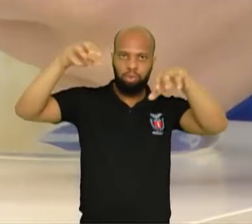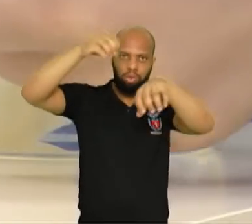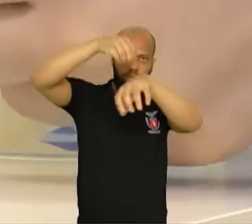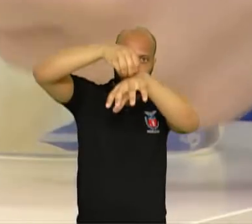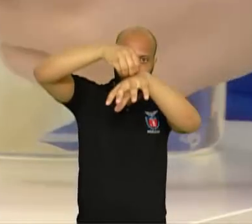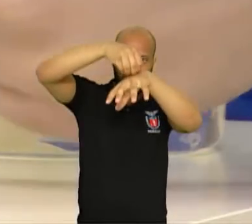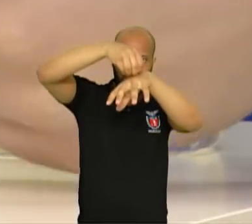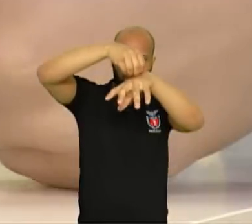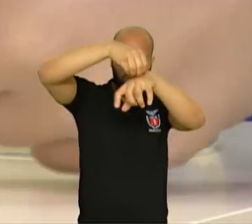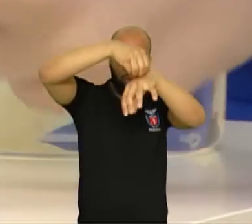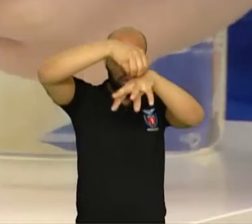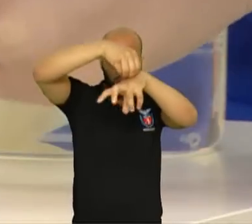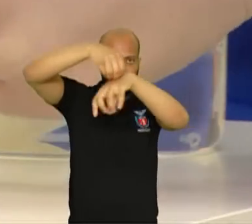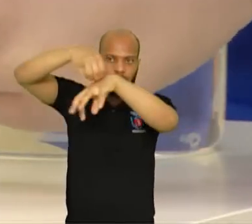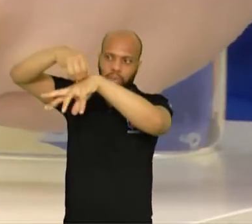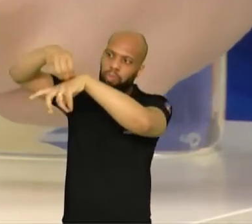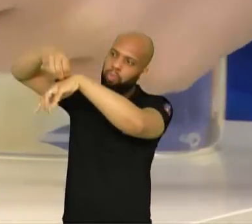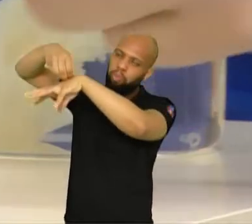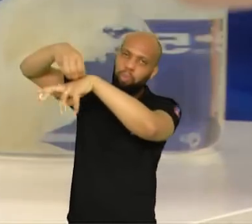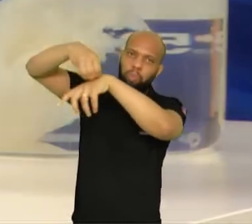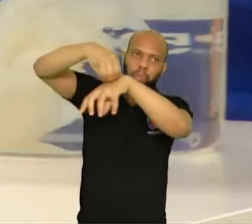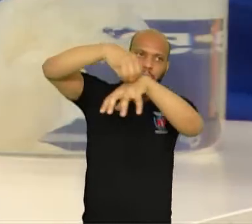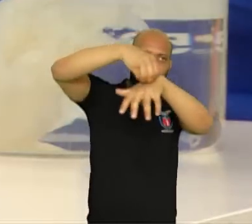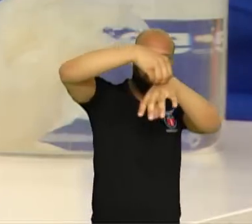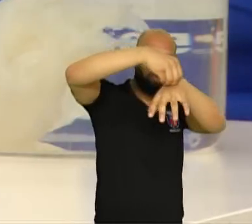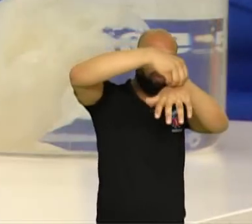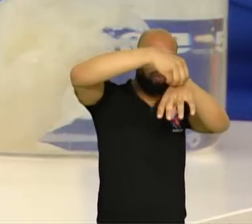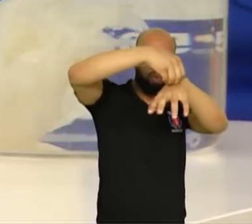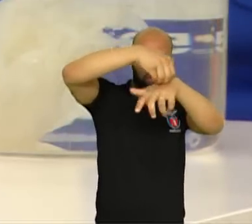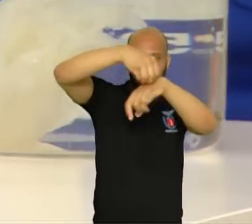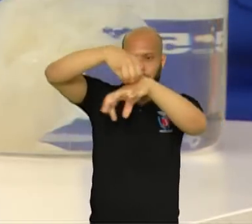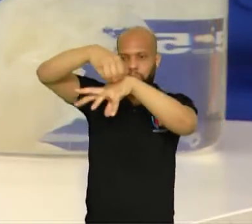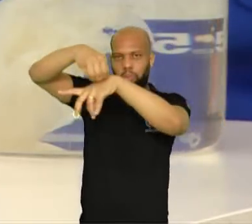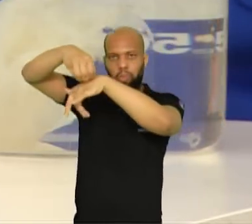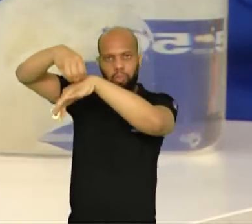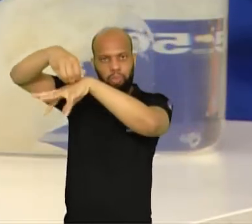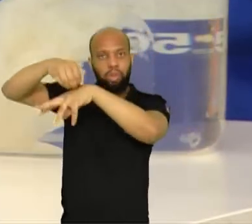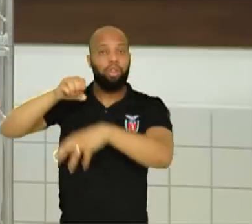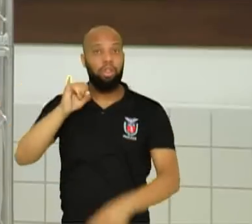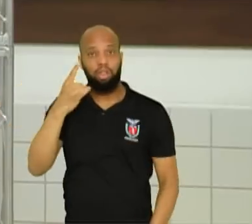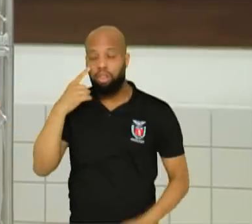embaixo a gente consegue ver os tentáculos. E aí, se a gente observar bem de